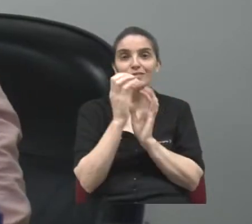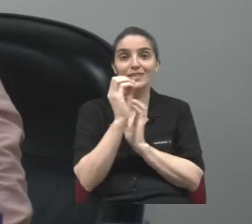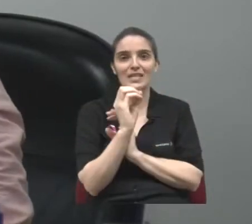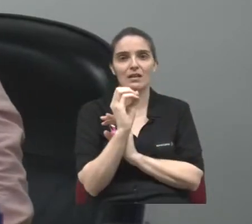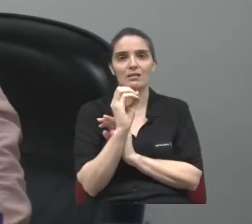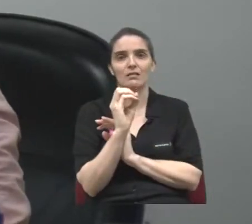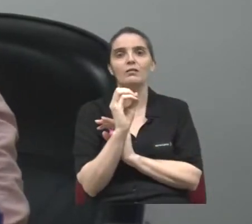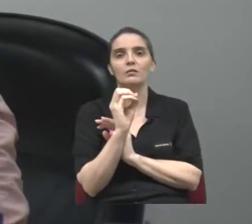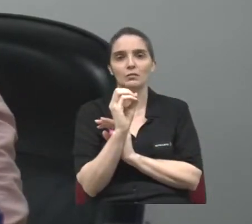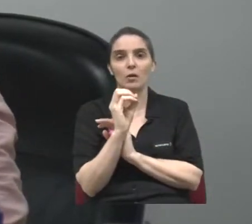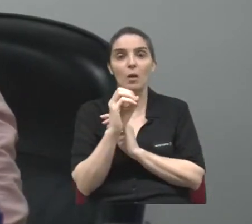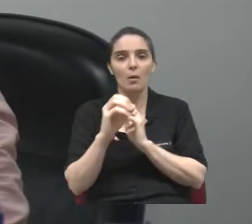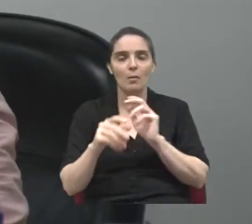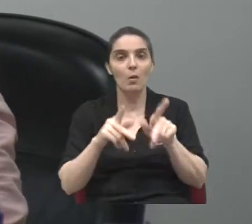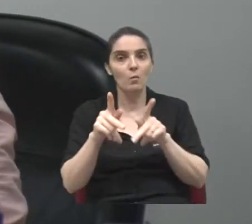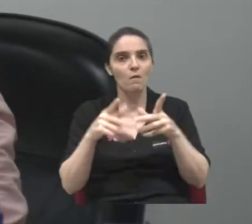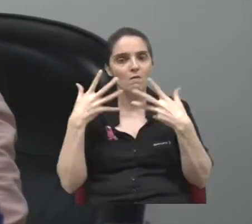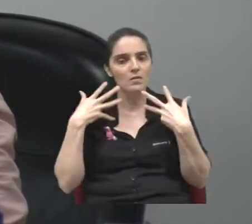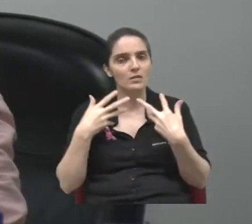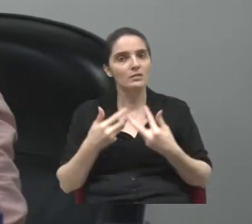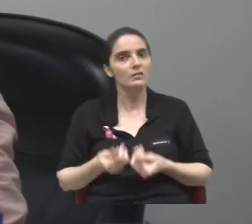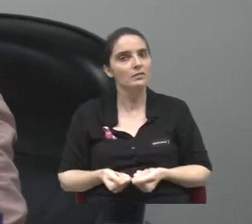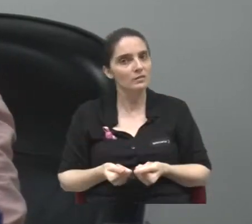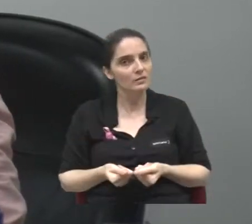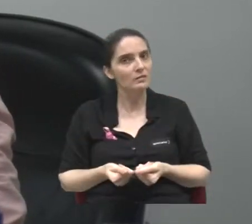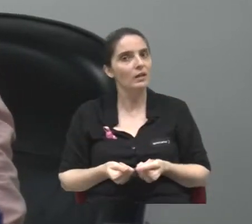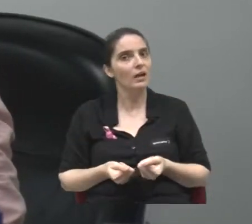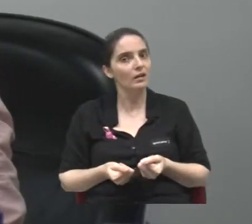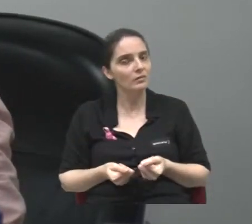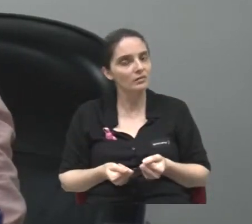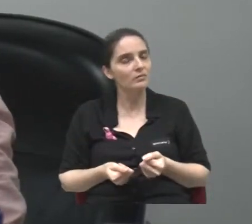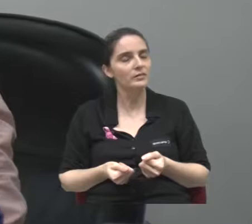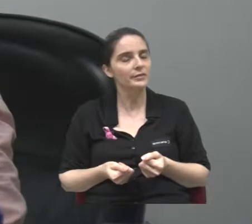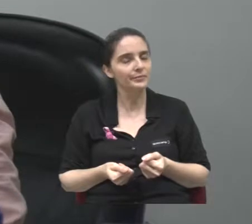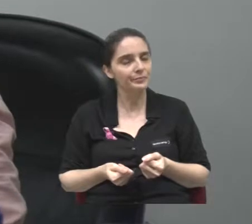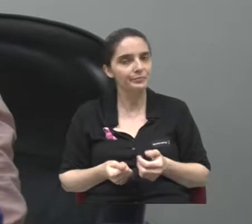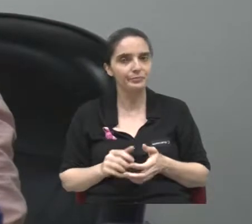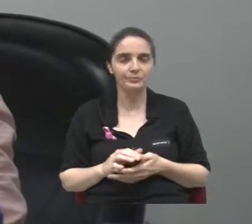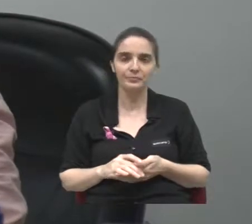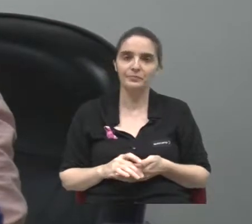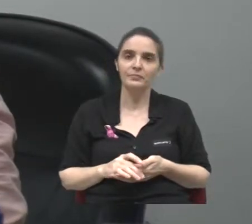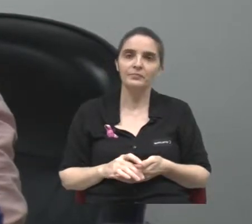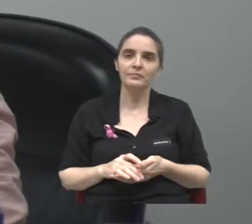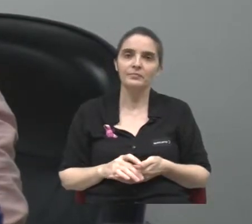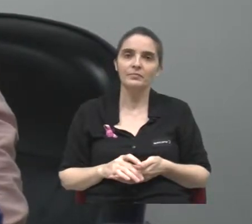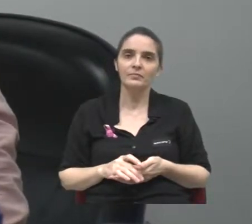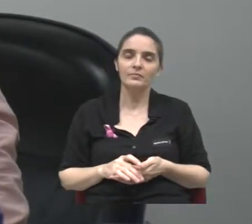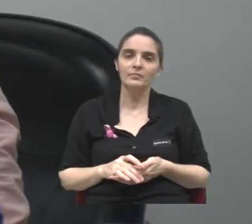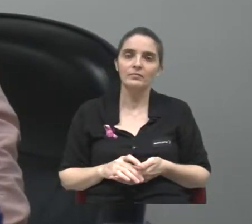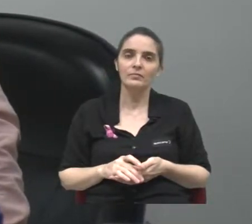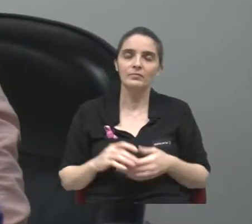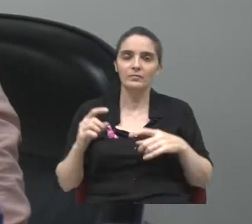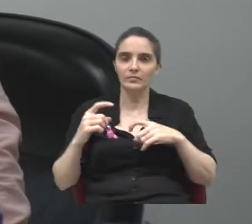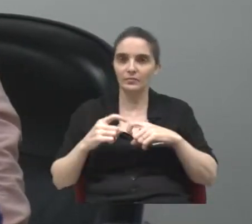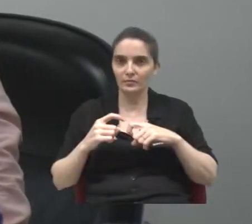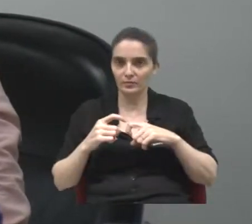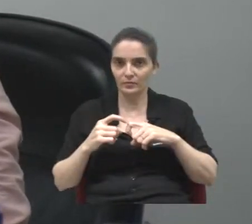aceitava e valorizava o trabalho do médico cubano, e eles vieram, muitas vezes, em locais